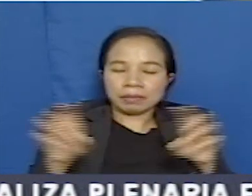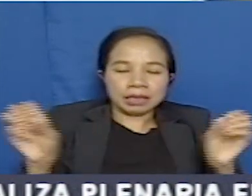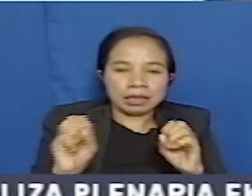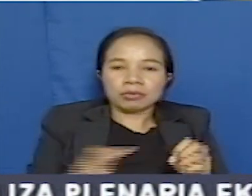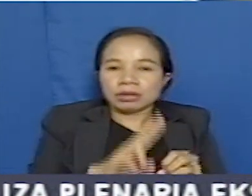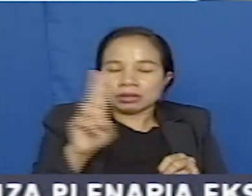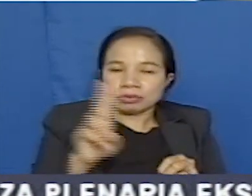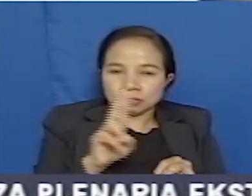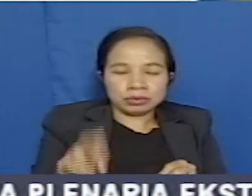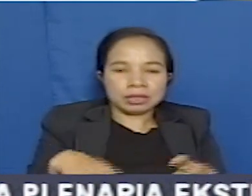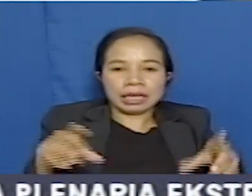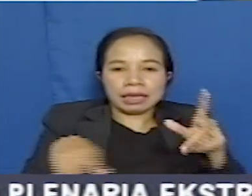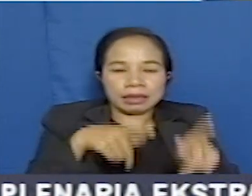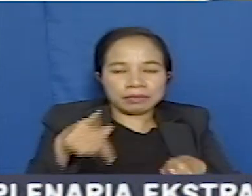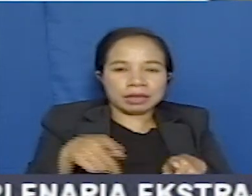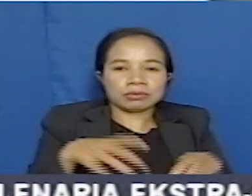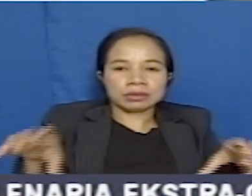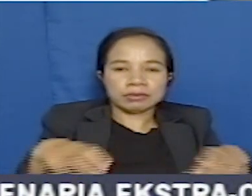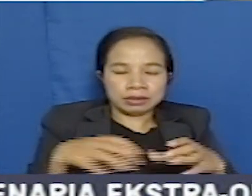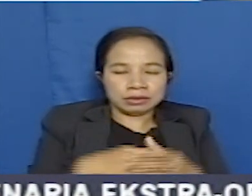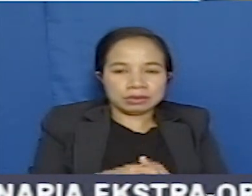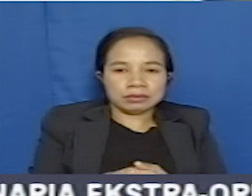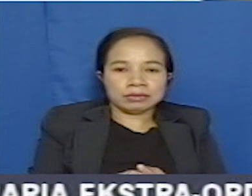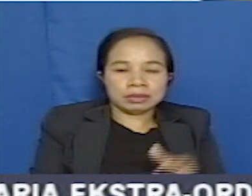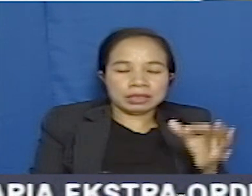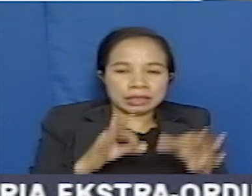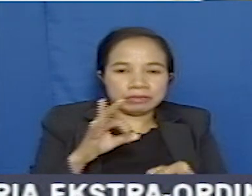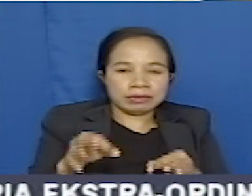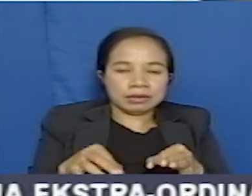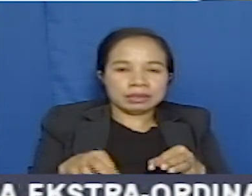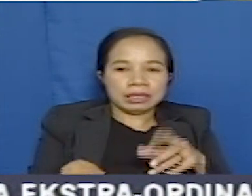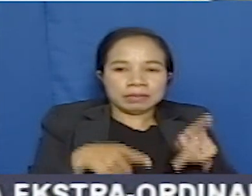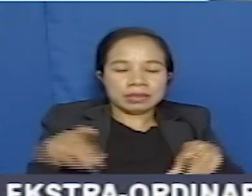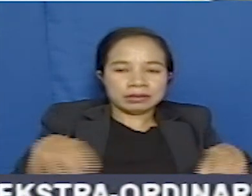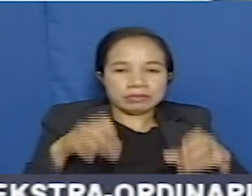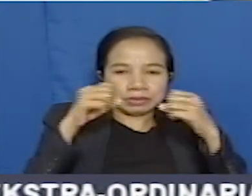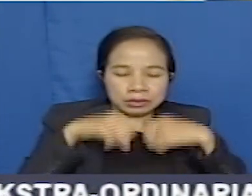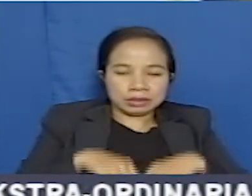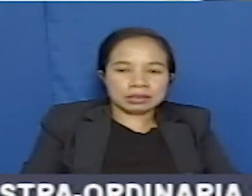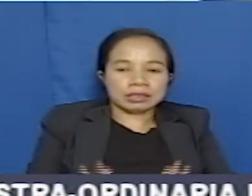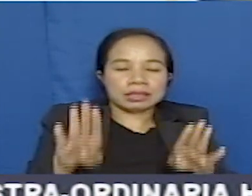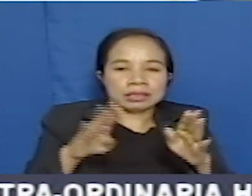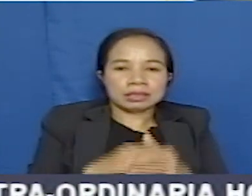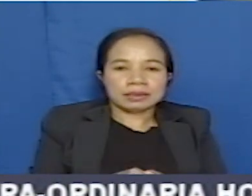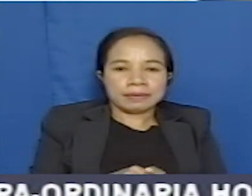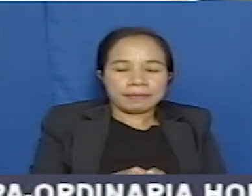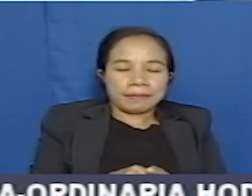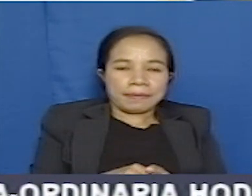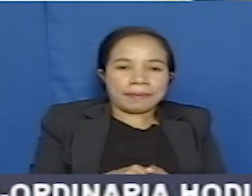atu aproveita recurso dané. Quase marinheiro neve que a mim haknaran e a Associação Marinheiro Timor-Leste